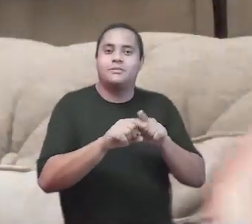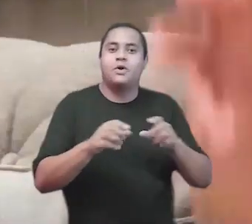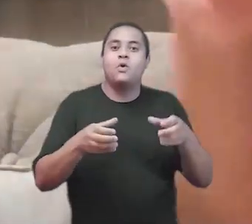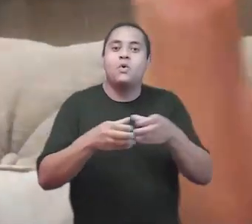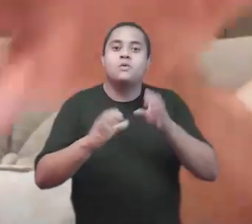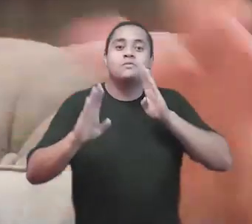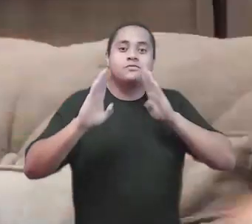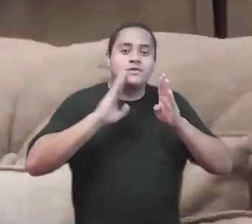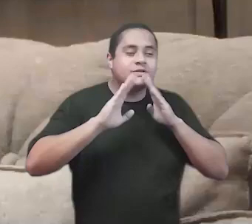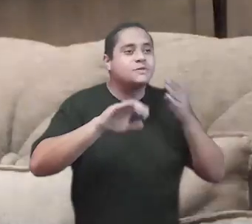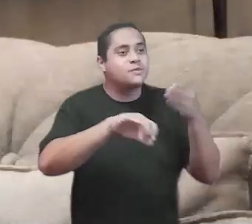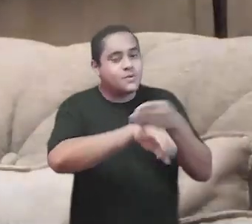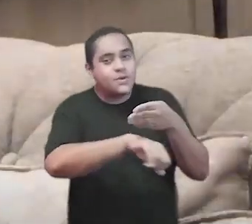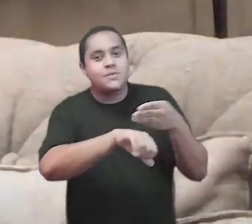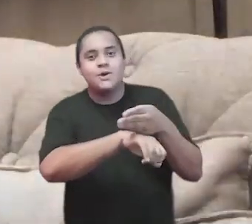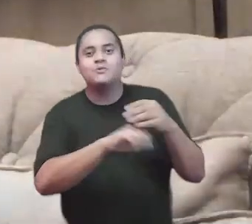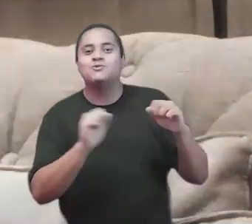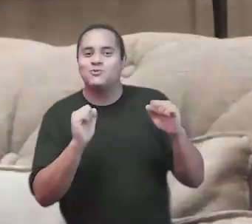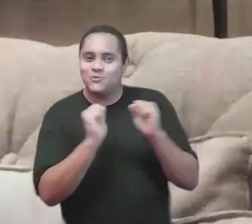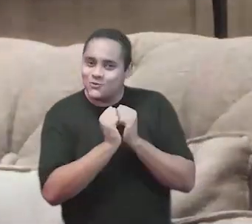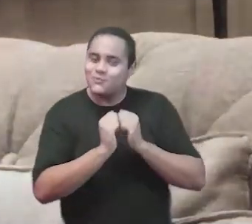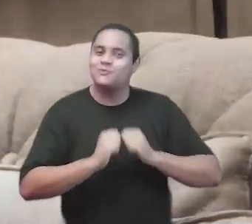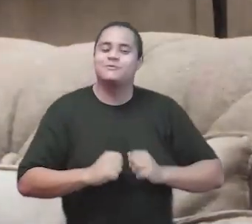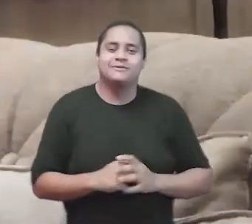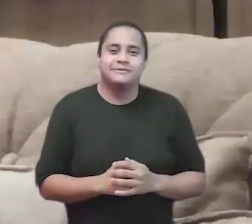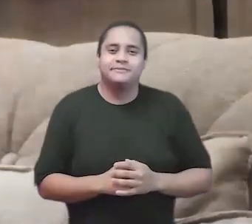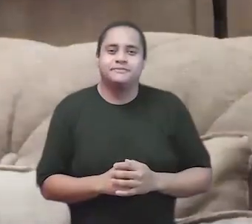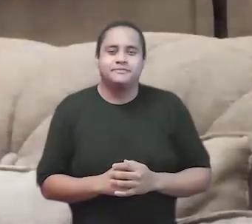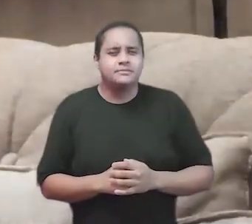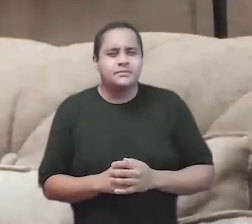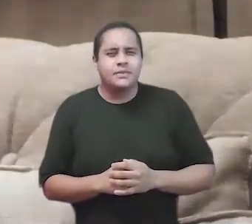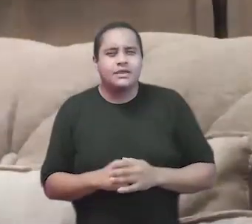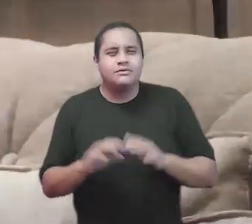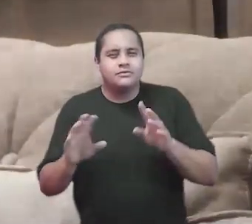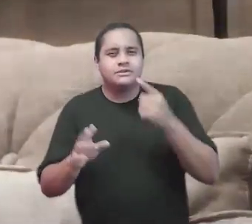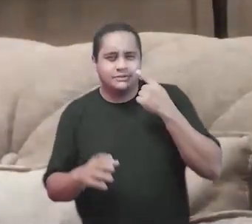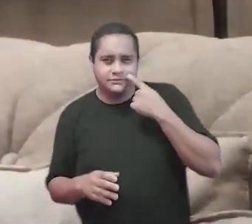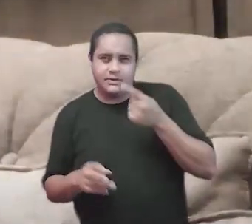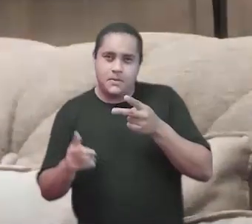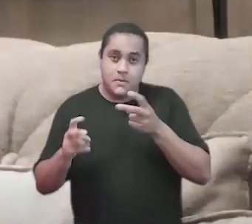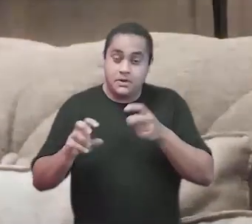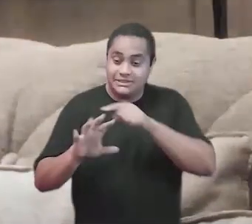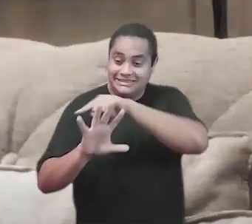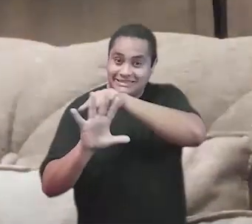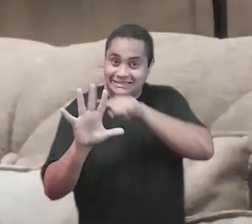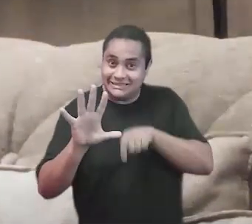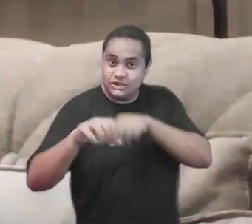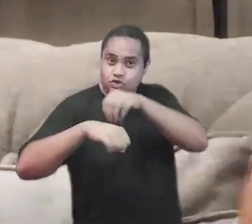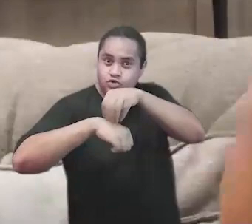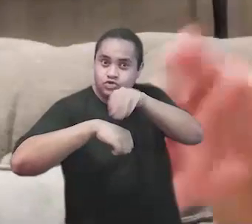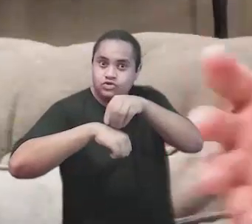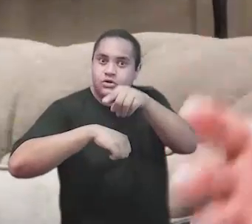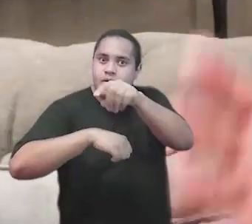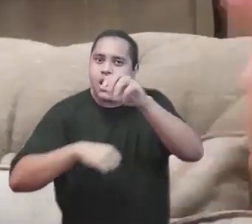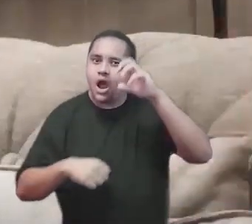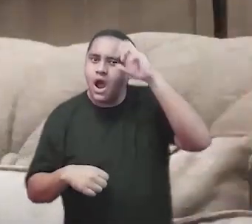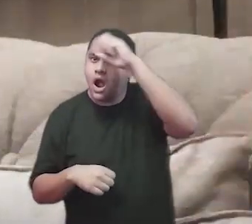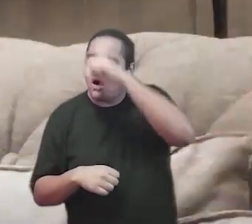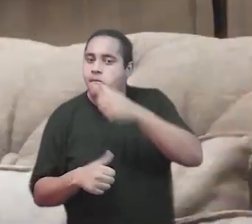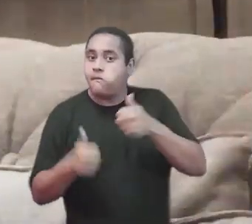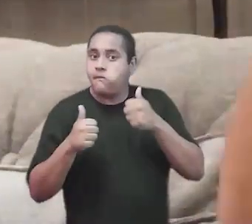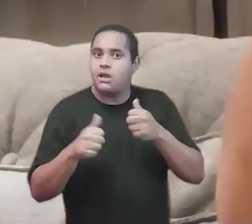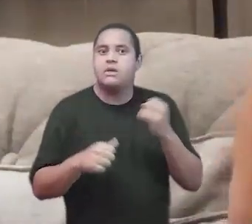participar nos grupos de Facebook, que vocês vão entender. Seguinte, vocês viram aí essas dicas de aprendizagem, é importante para a